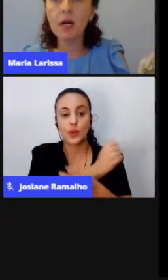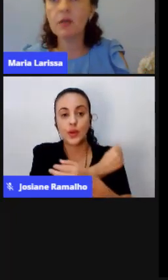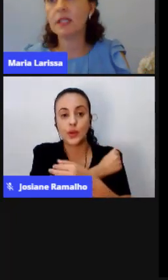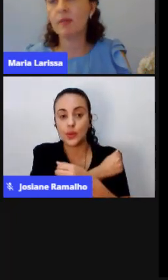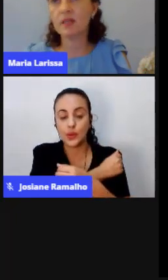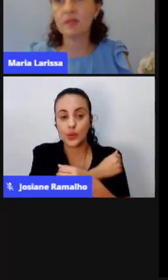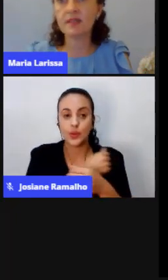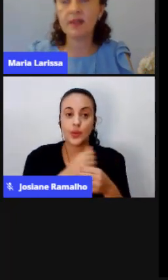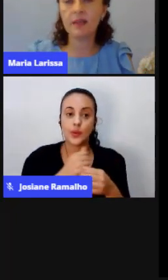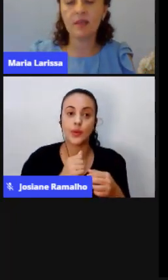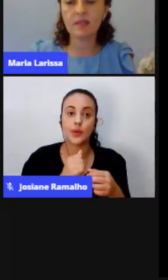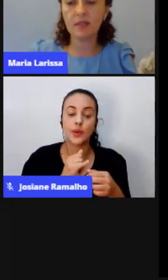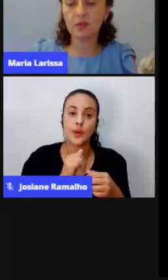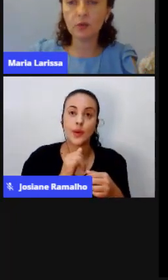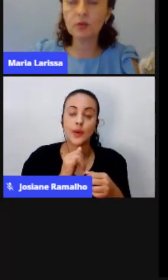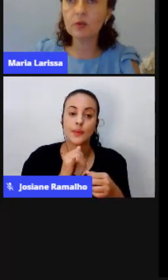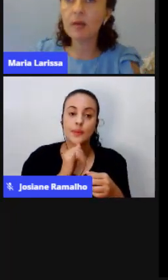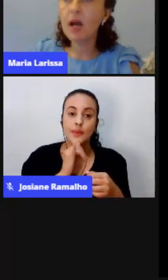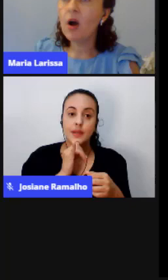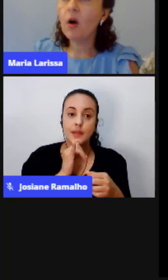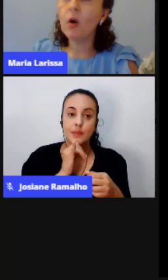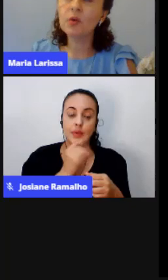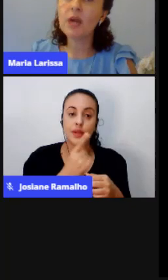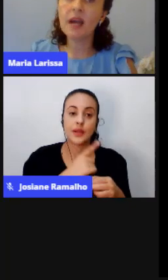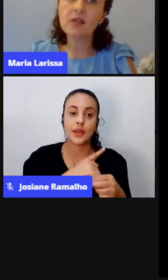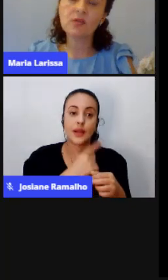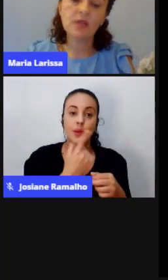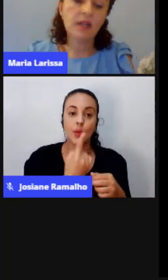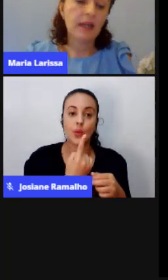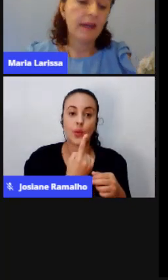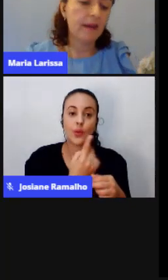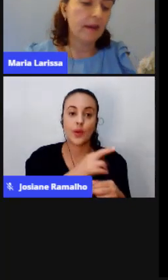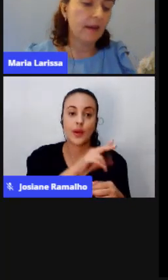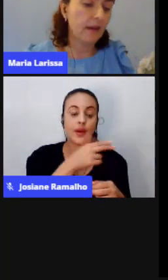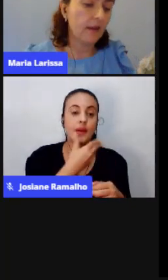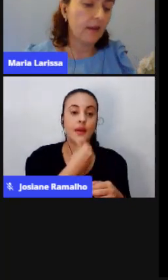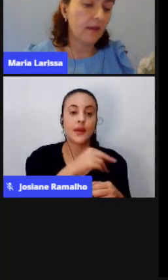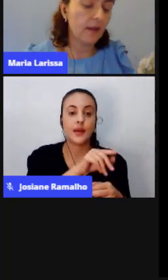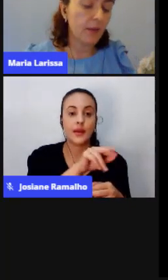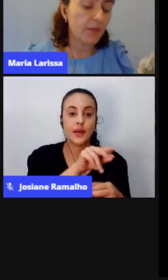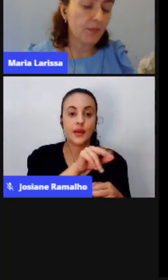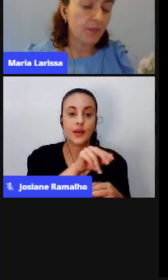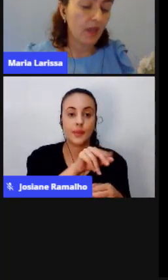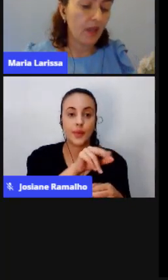ele tem um irmão que é da mesma turma, ou no caso,